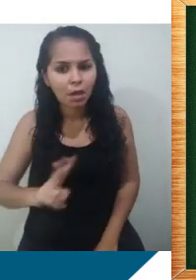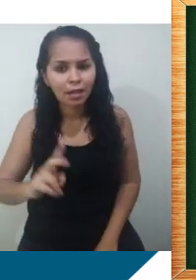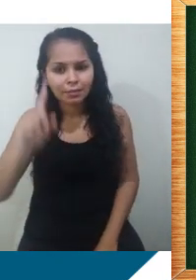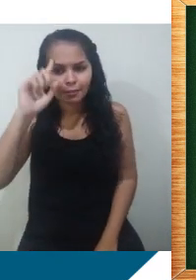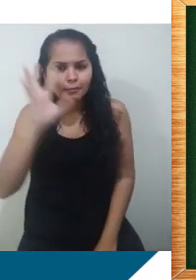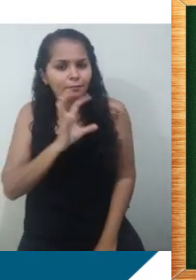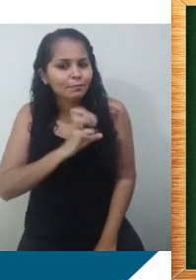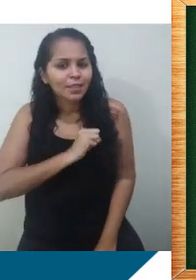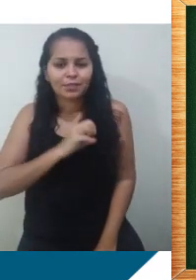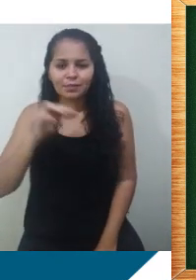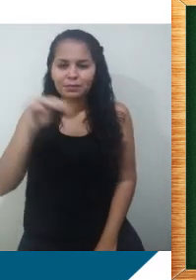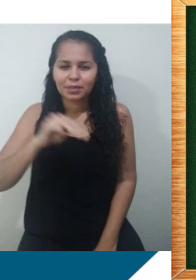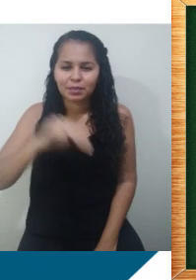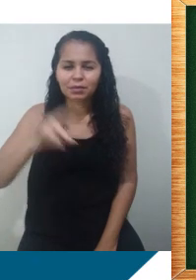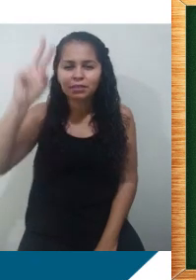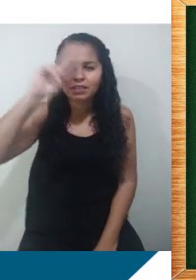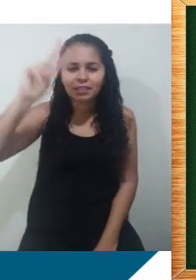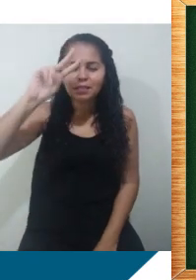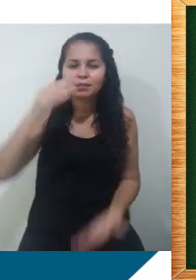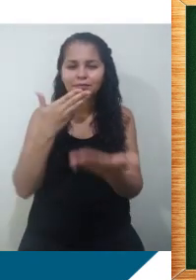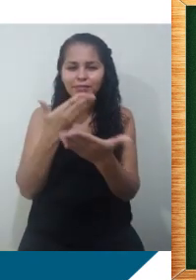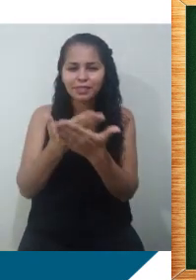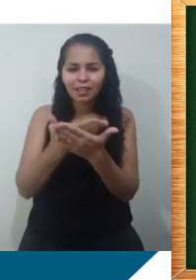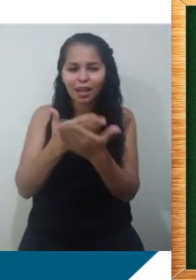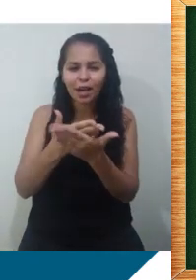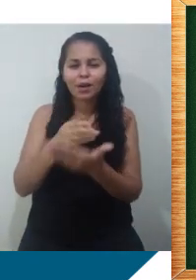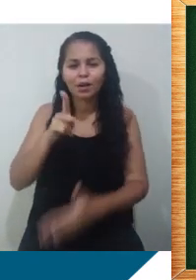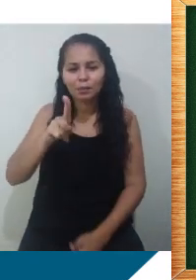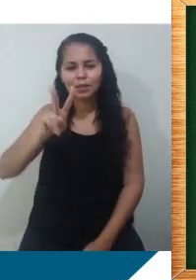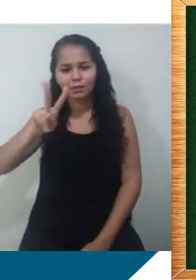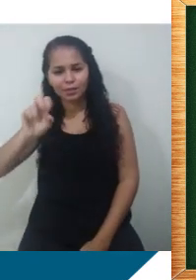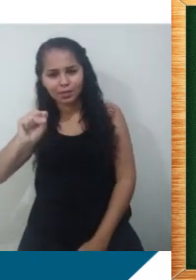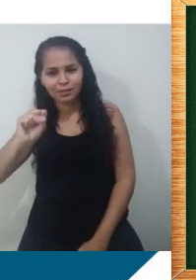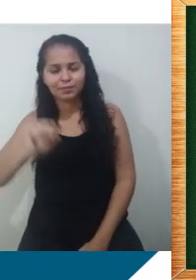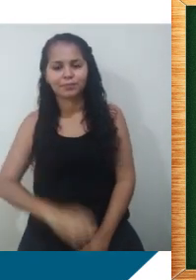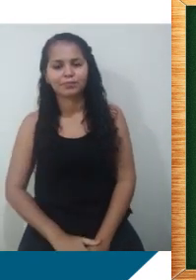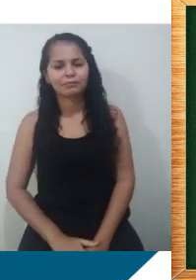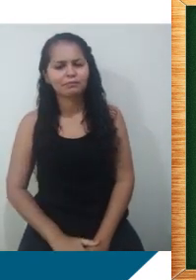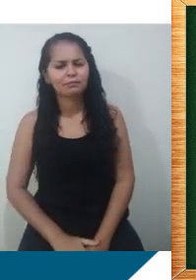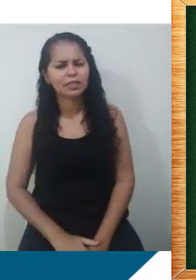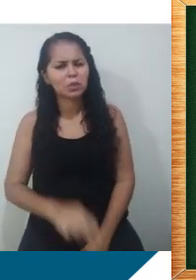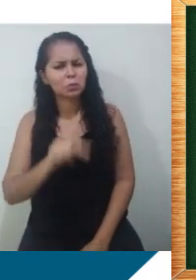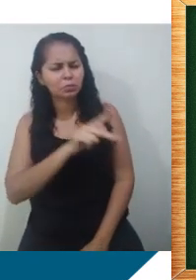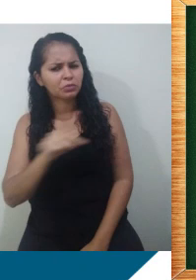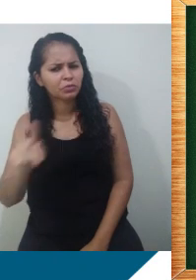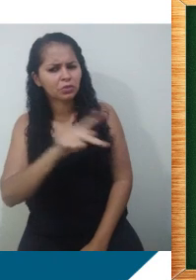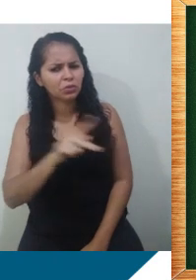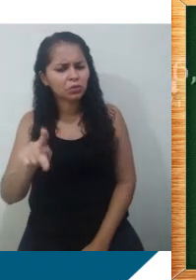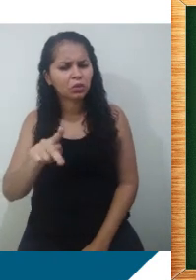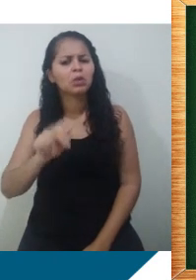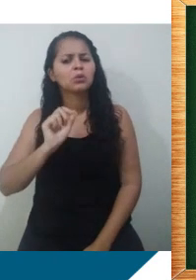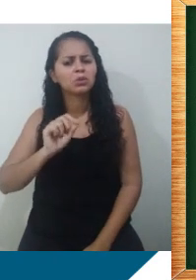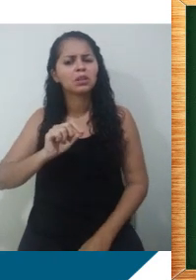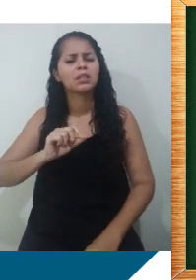e apaixonado por matemática, lembrou-se de suas aulas do Pré-Vestibular Social CCERJ, em que seu